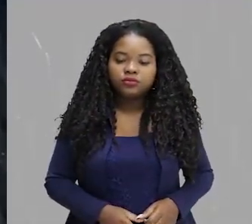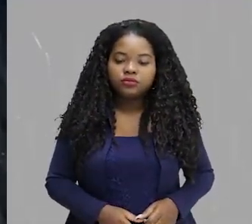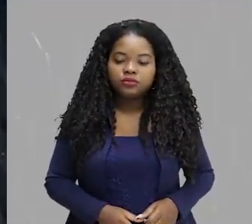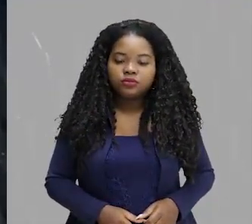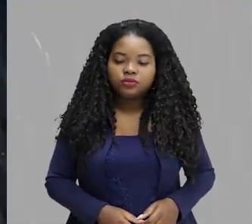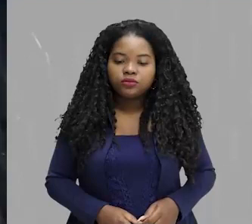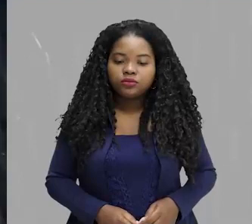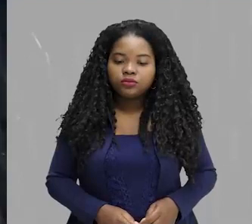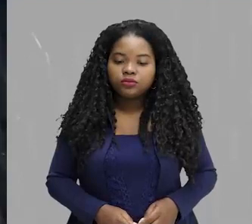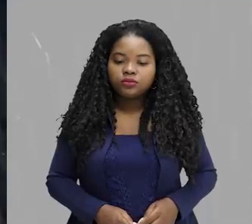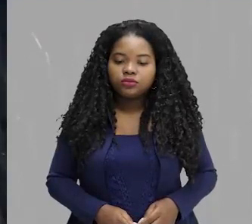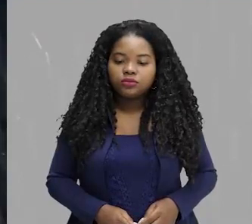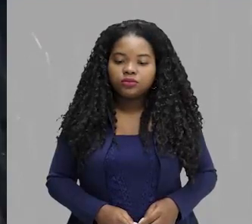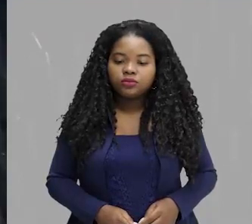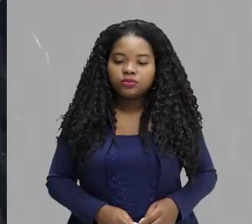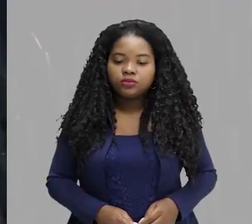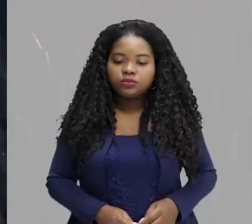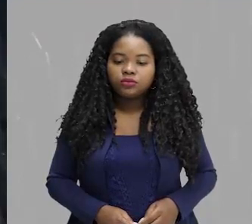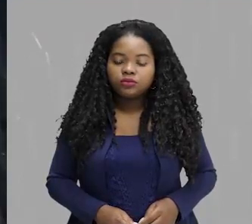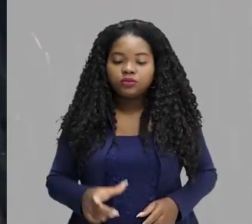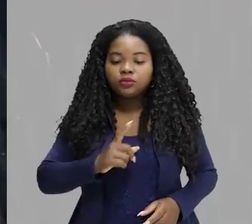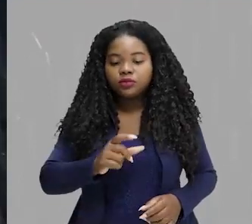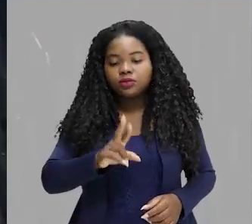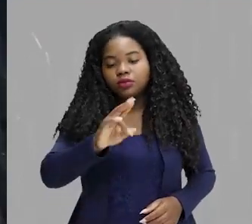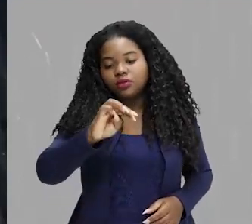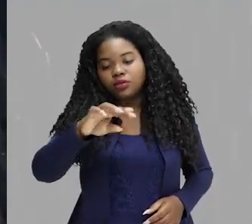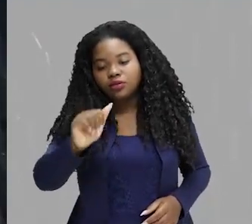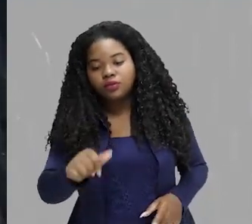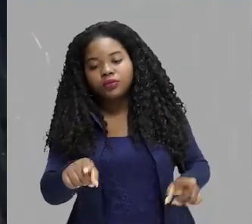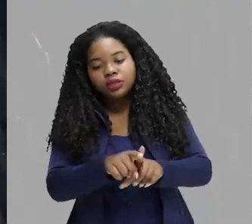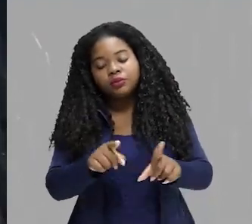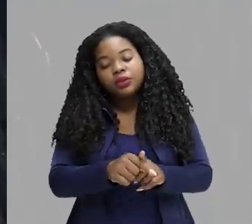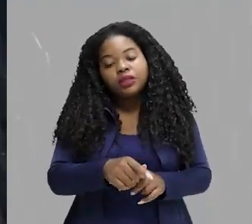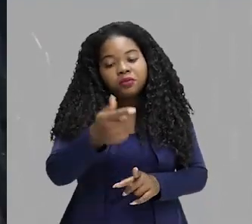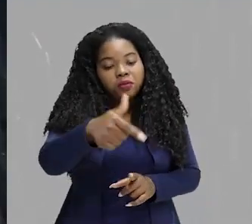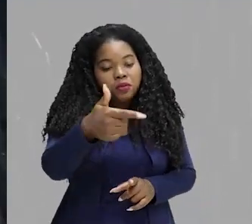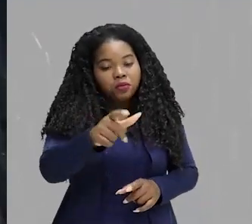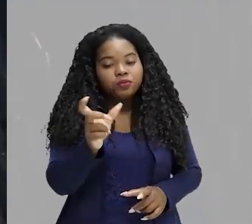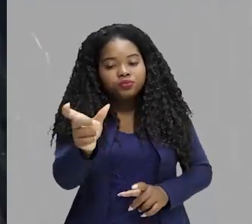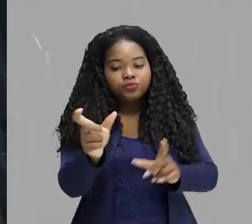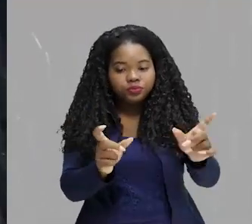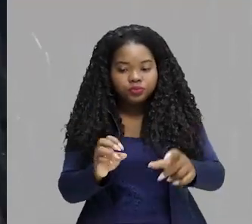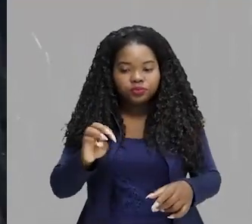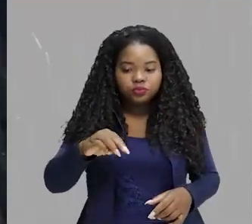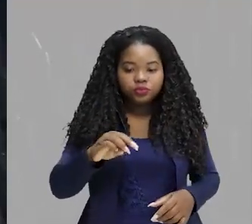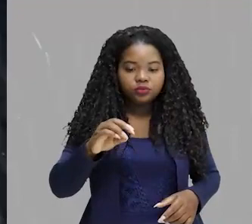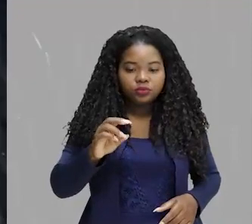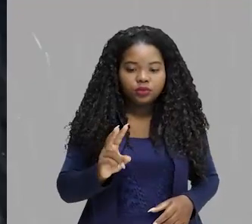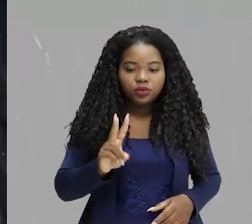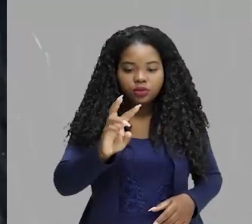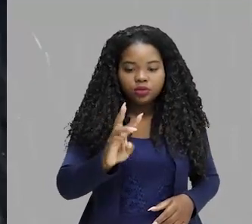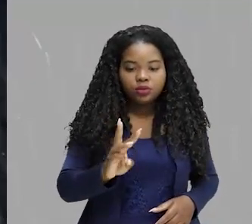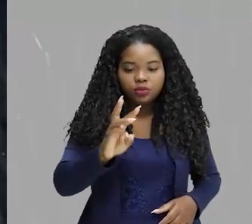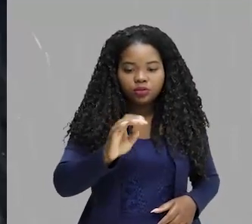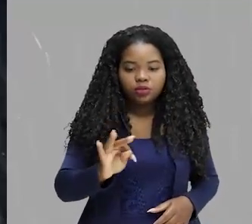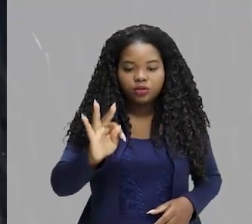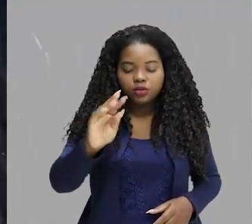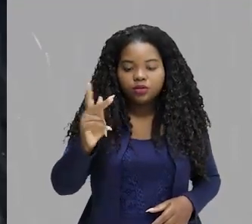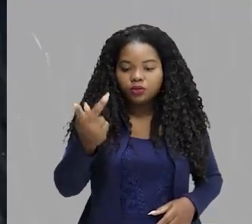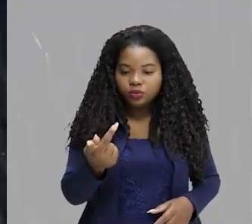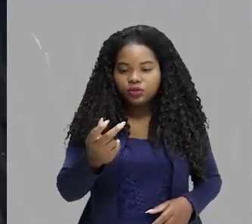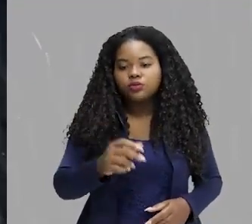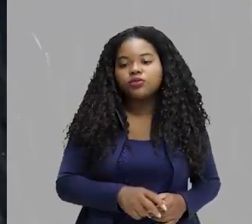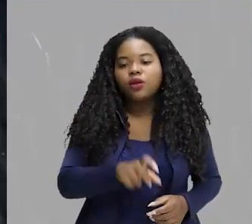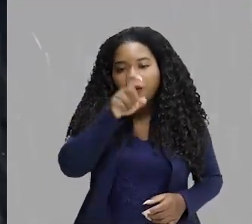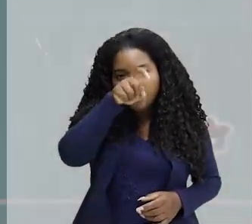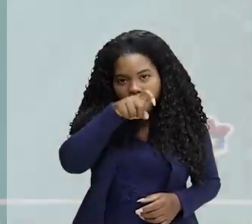the clouds and over the sky. Então, tem a rima e tem uma repetição da palavra. Which, bruxa, bruxa. Tá? Então, é a